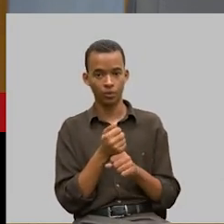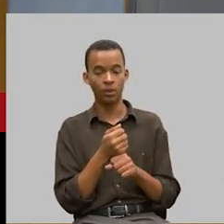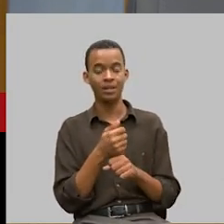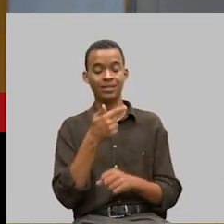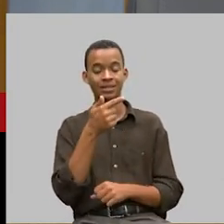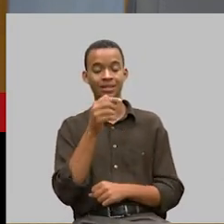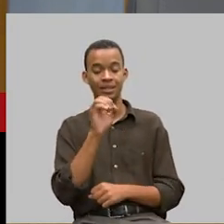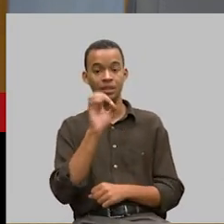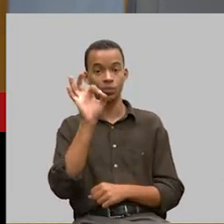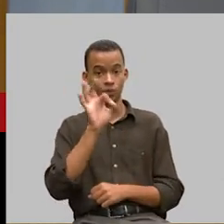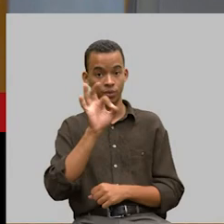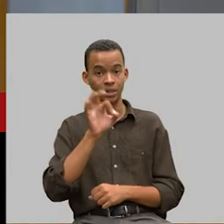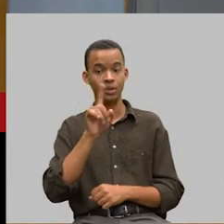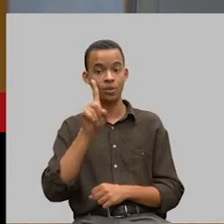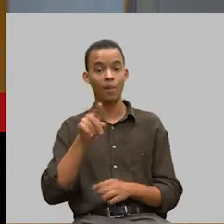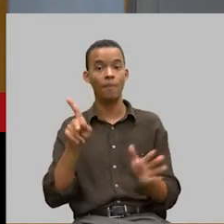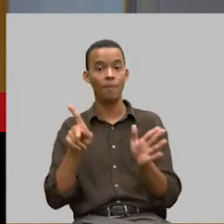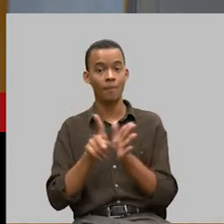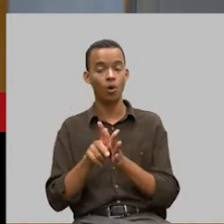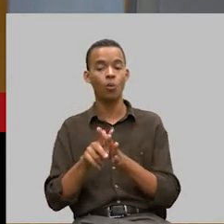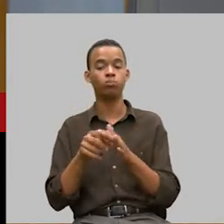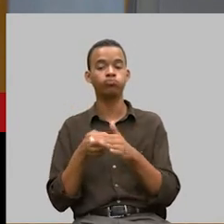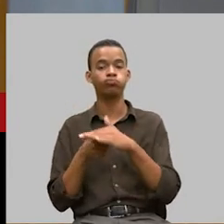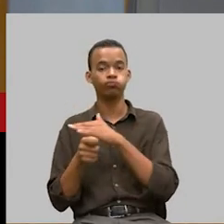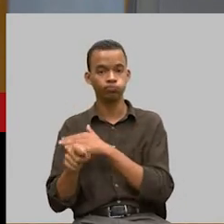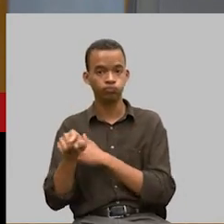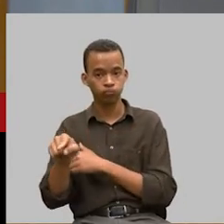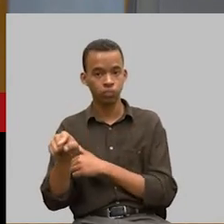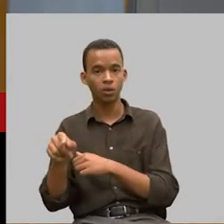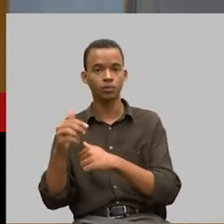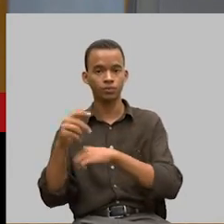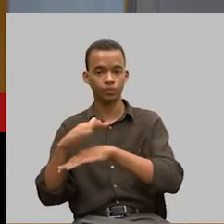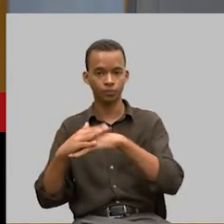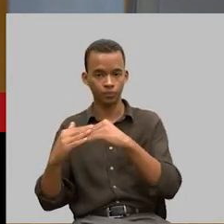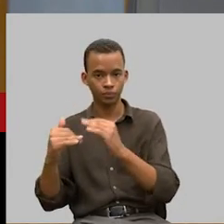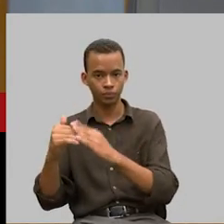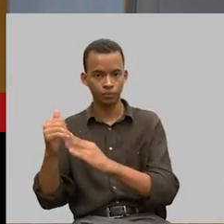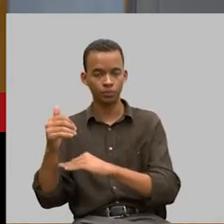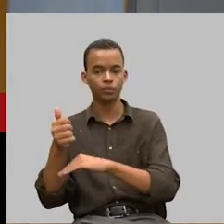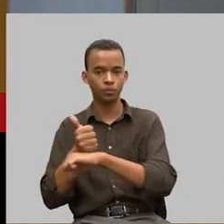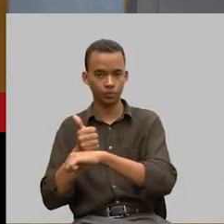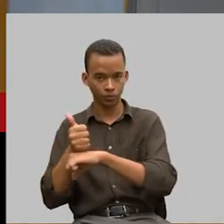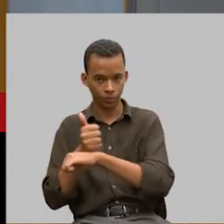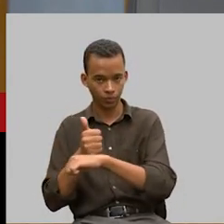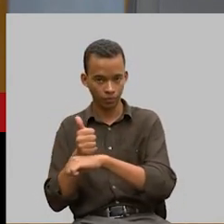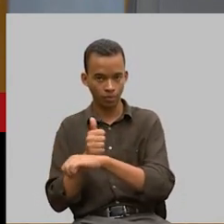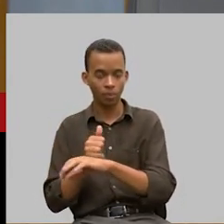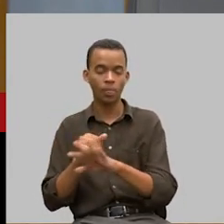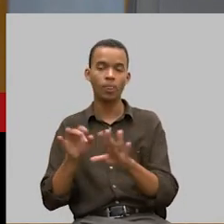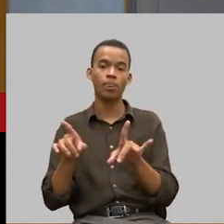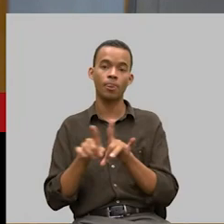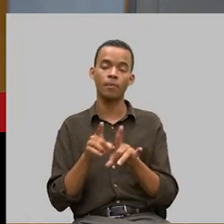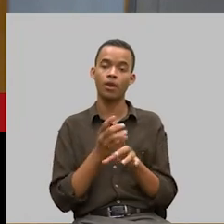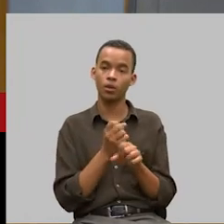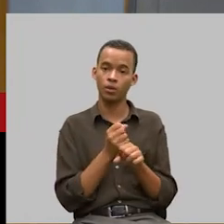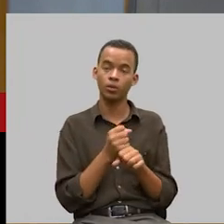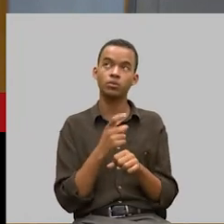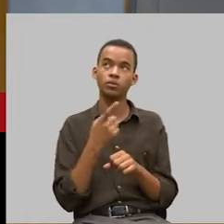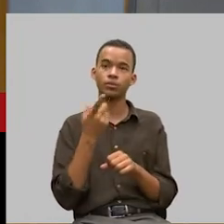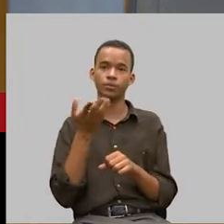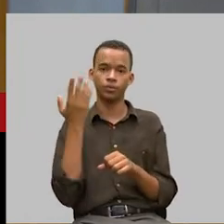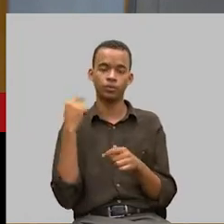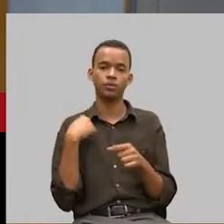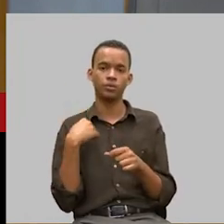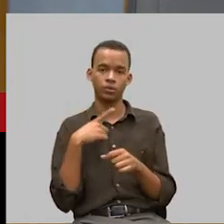profissionais e são recursos que são sempre com exceção do período da pandemia e do governo eh do ladrão de